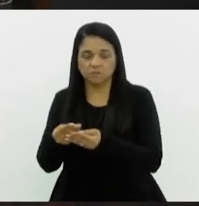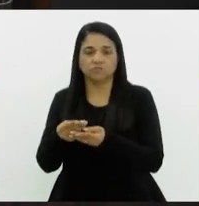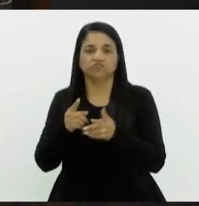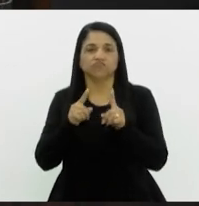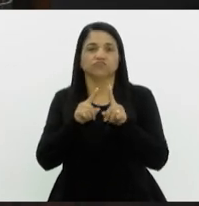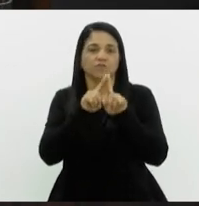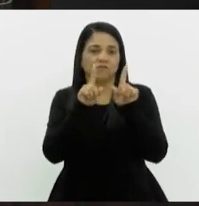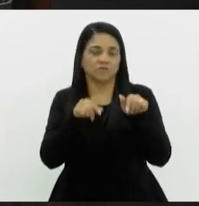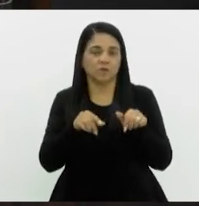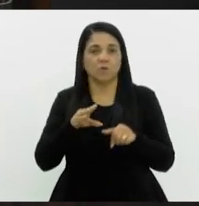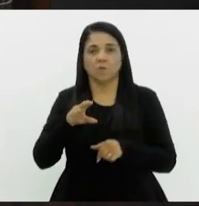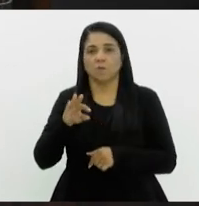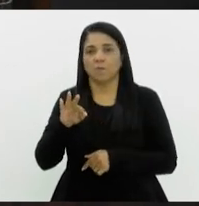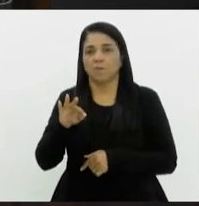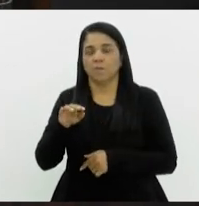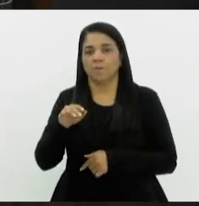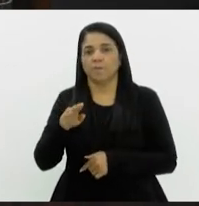pegando